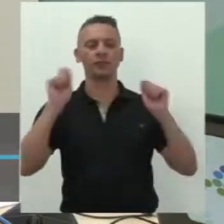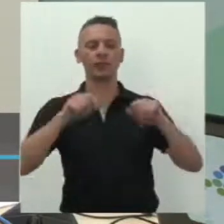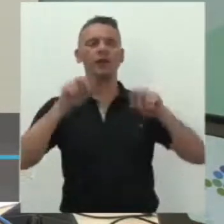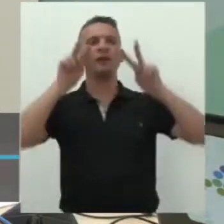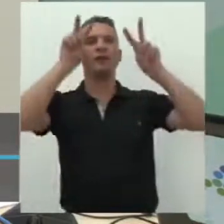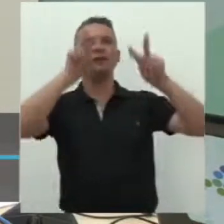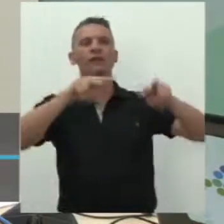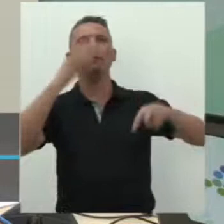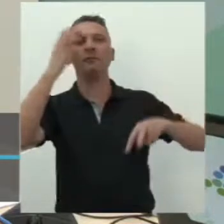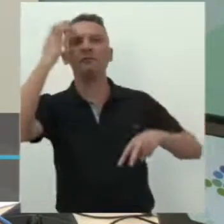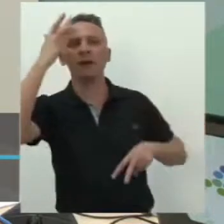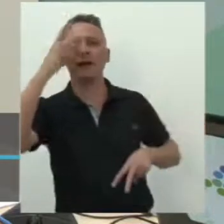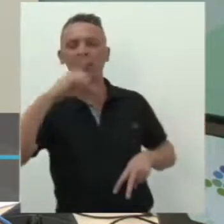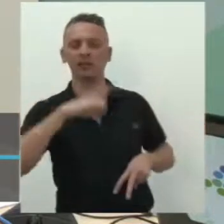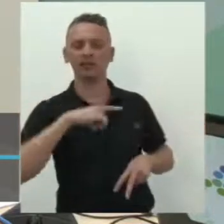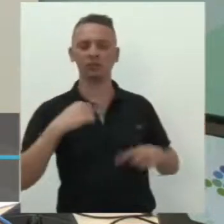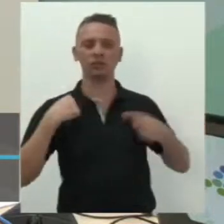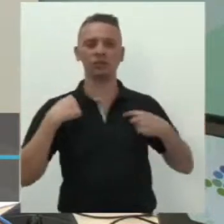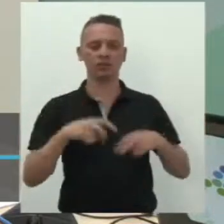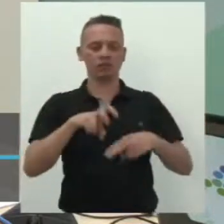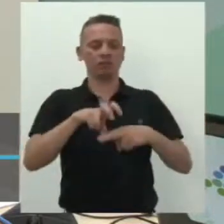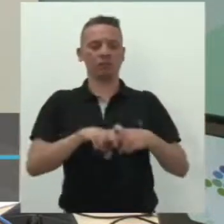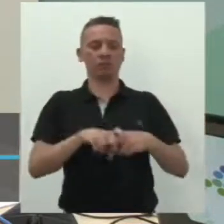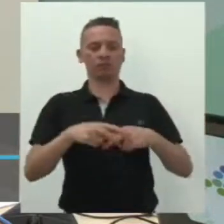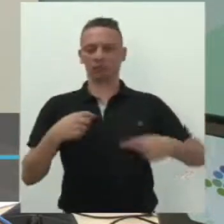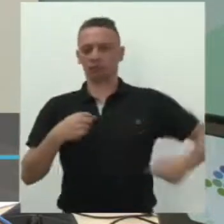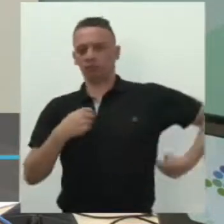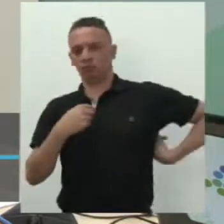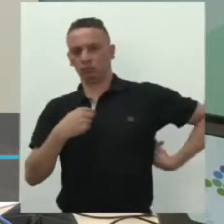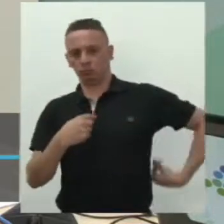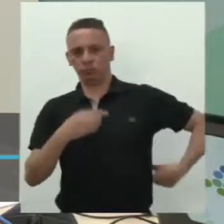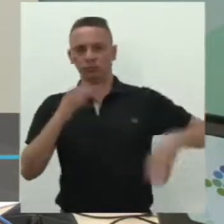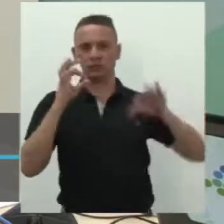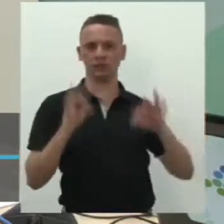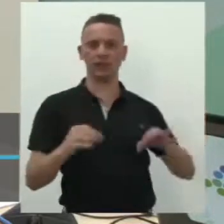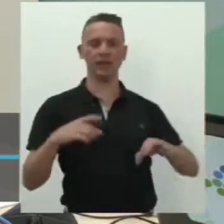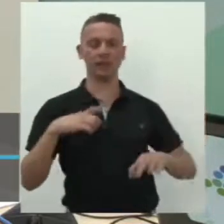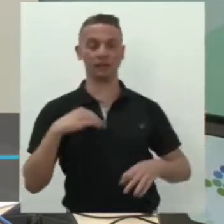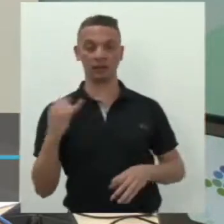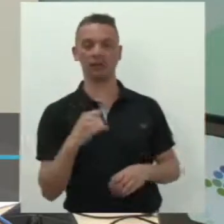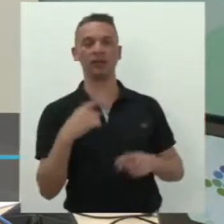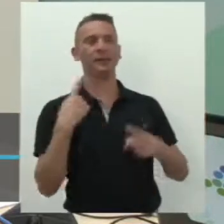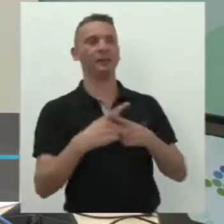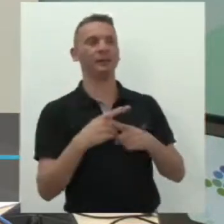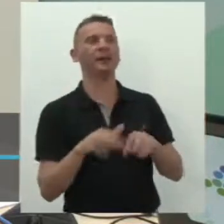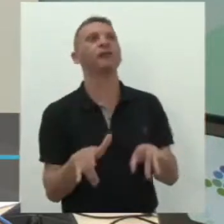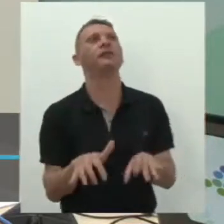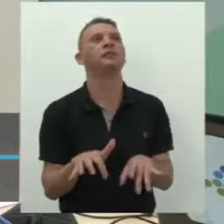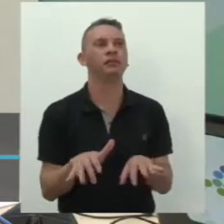vista, postura, tá? Então é sempre legal trabalhar com dados é cansativo, né?